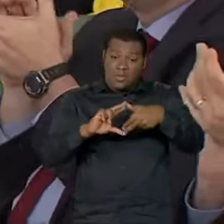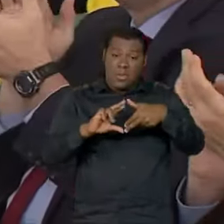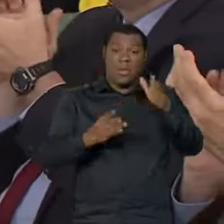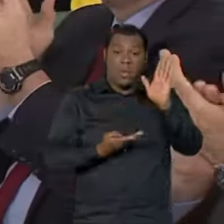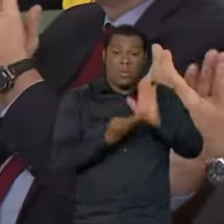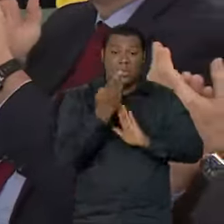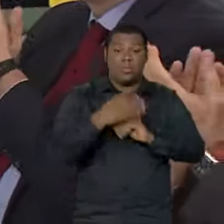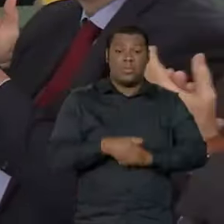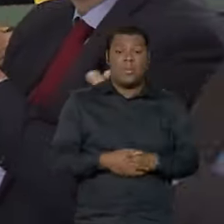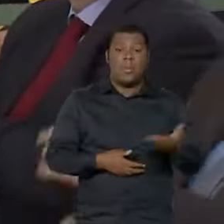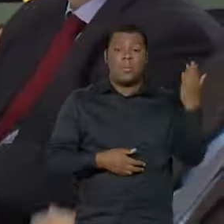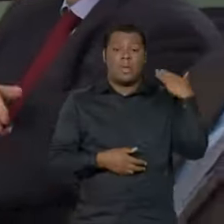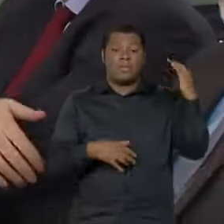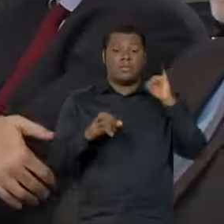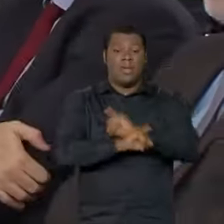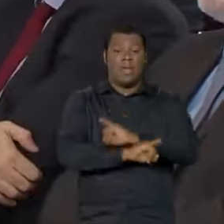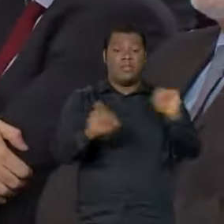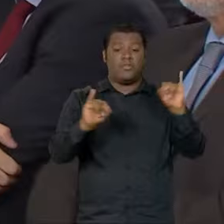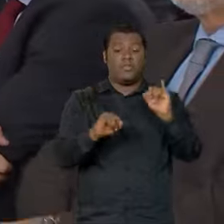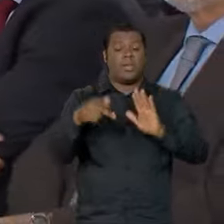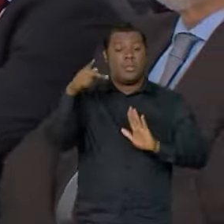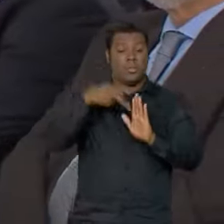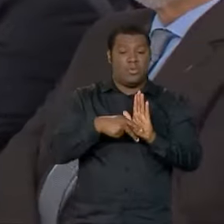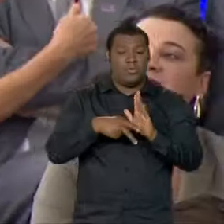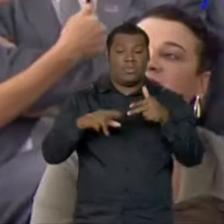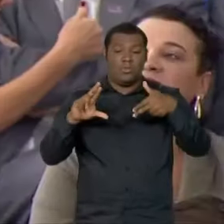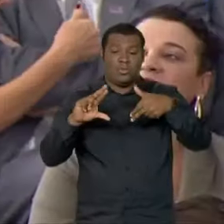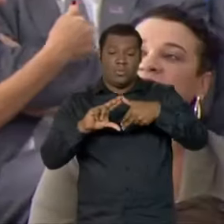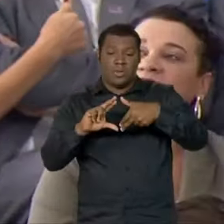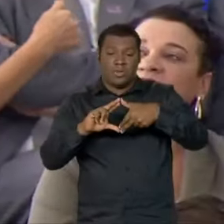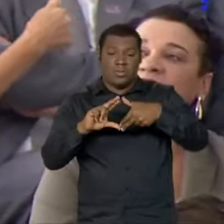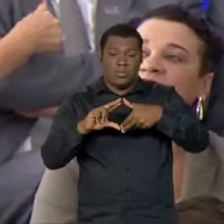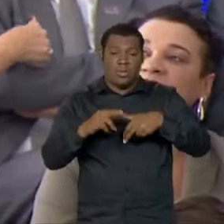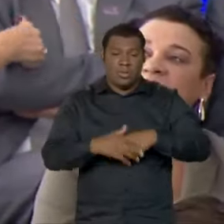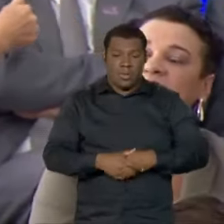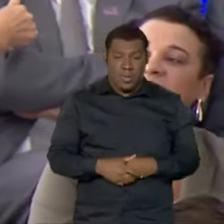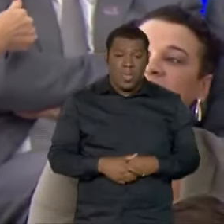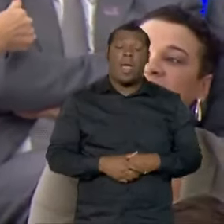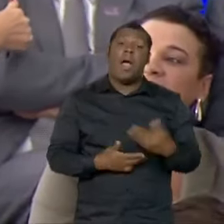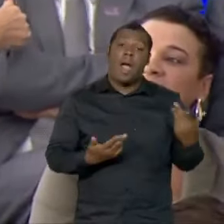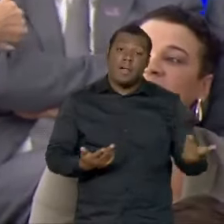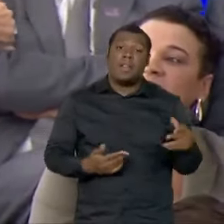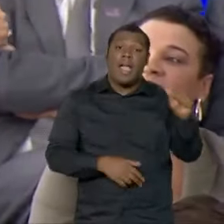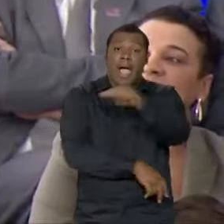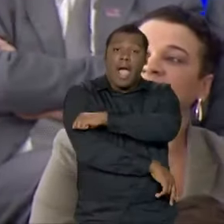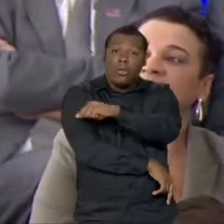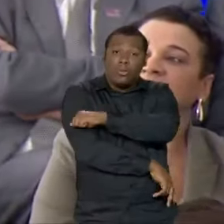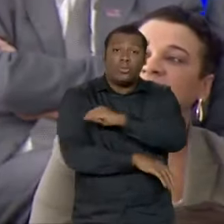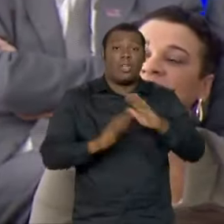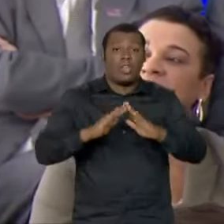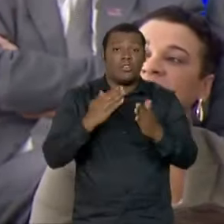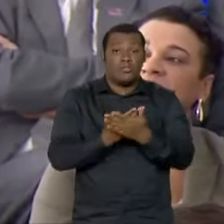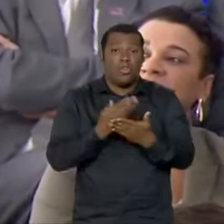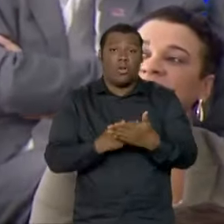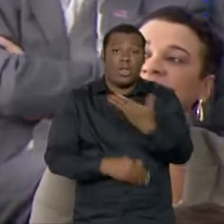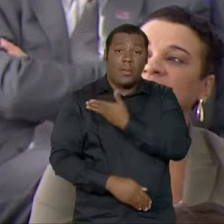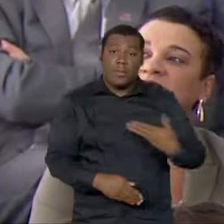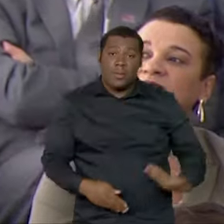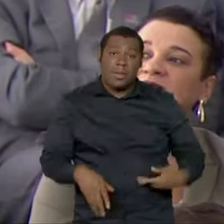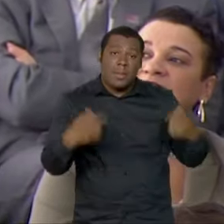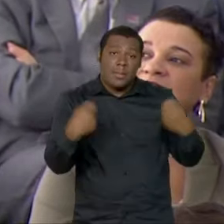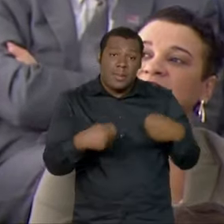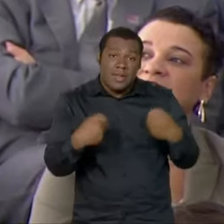Quando nós anunciamos o Pé de Meia, a linha de corte era o cadastro do Bolsa Família. E ficou de